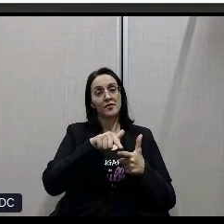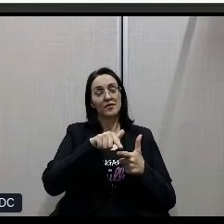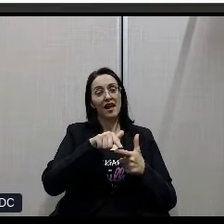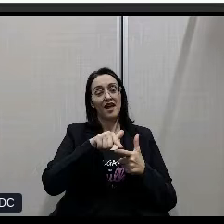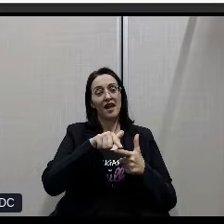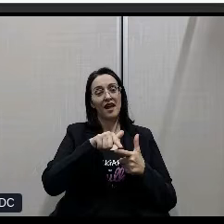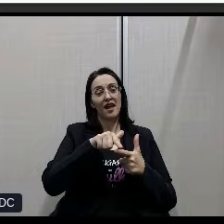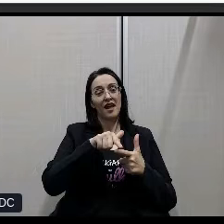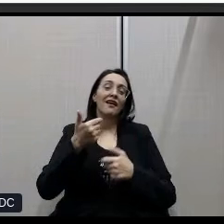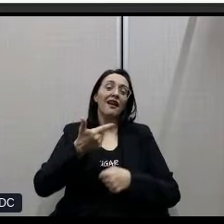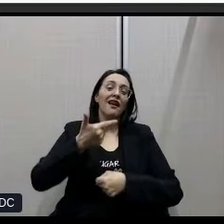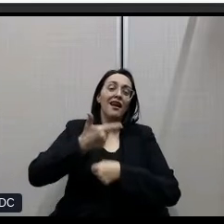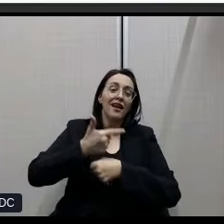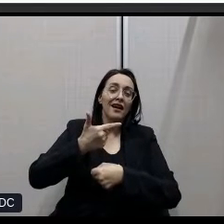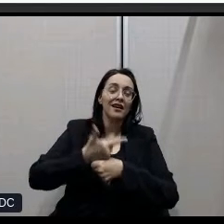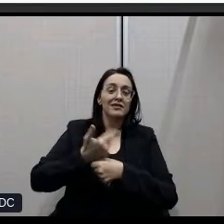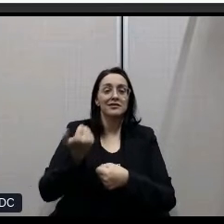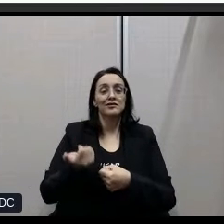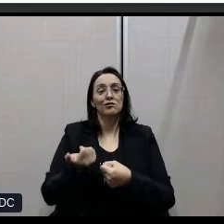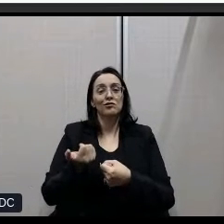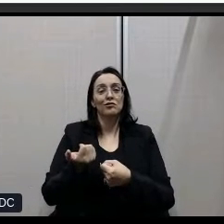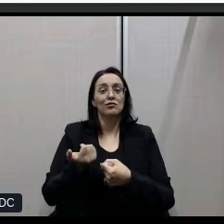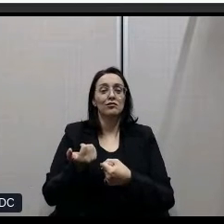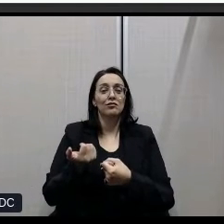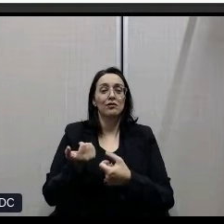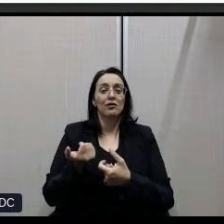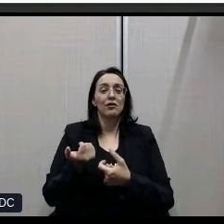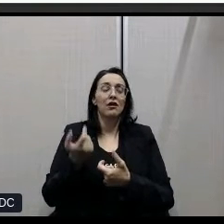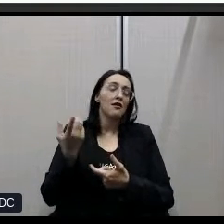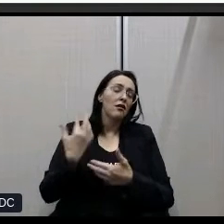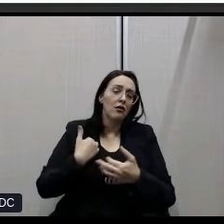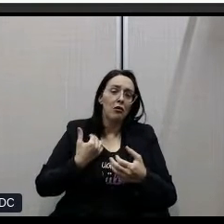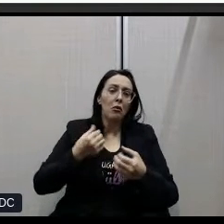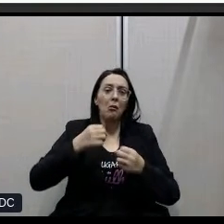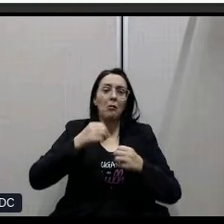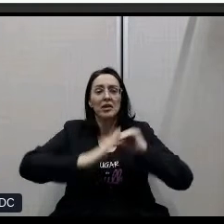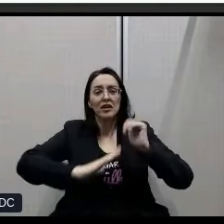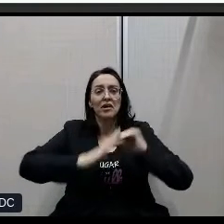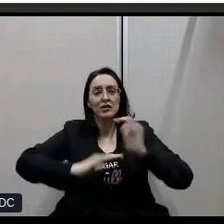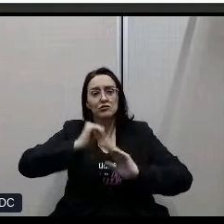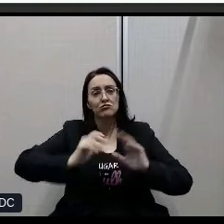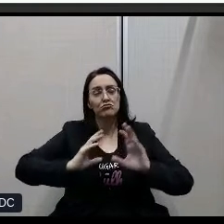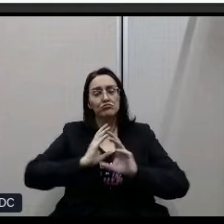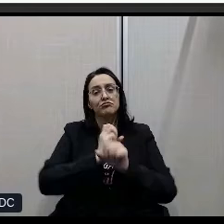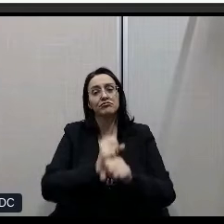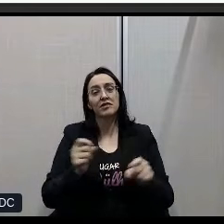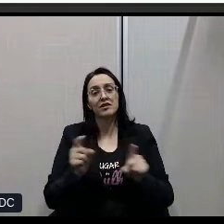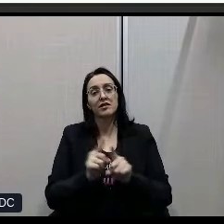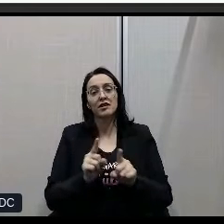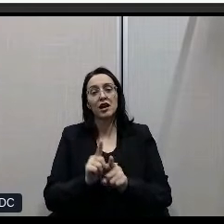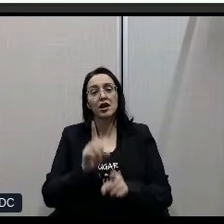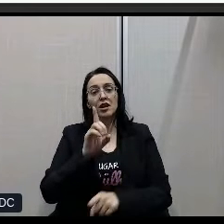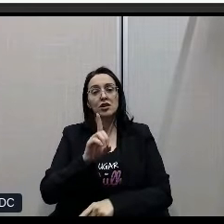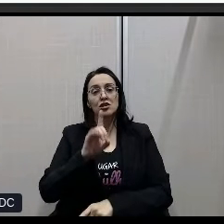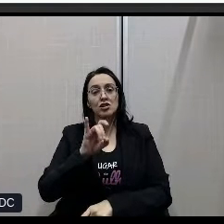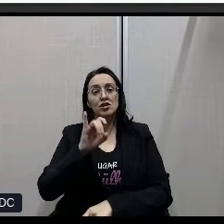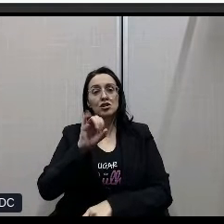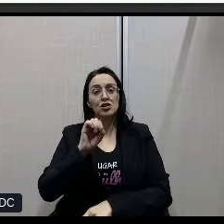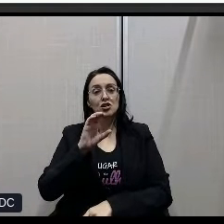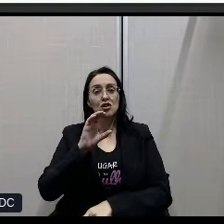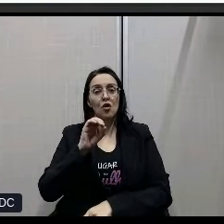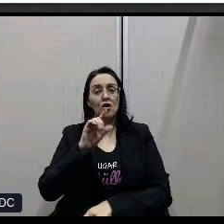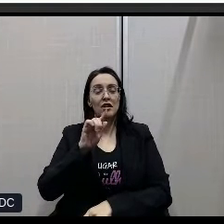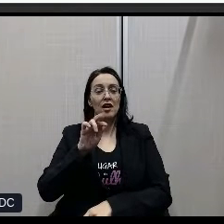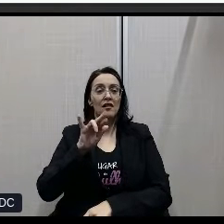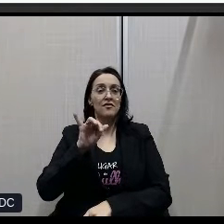léxico, operacional, fazer a continha, enfim, são vários aspectos, tá? E a desortografia, que é o da escrita, que é